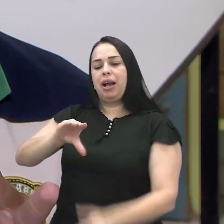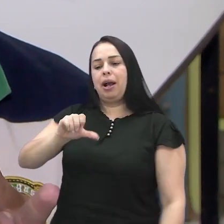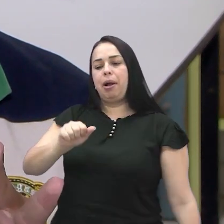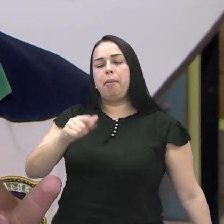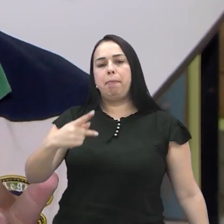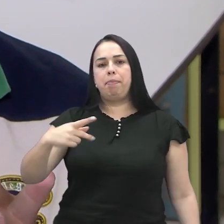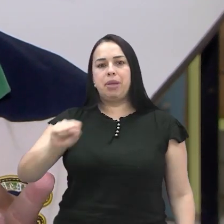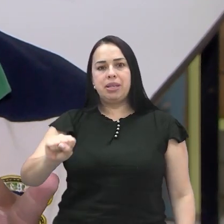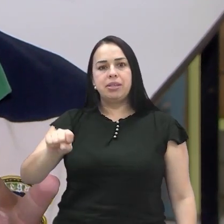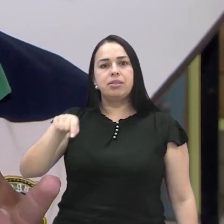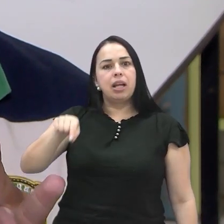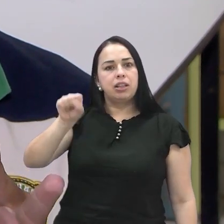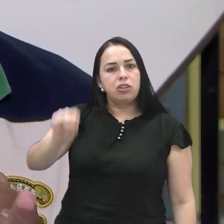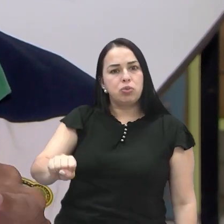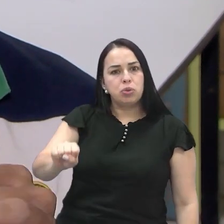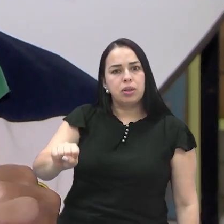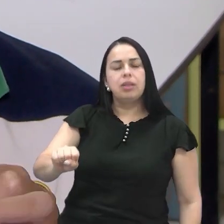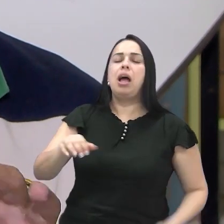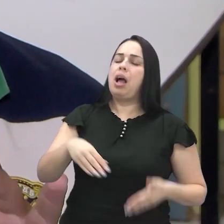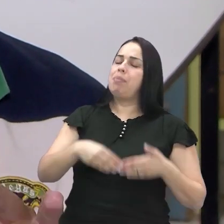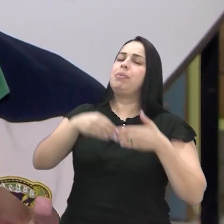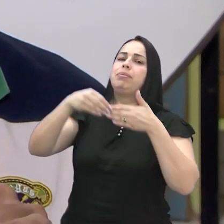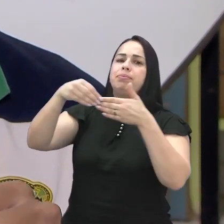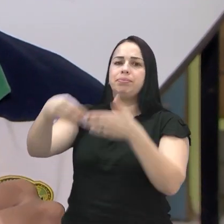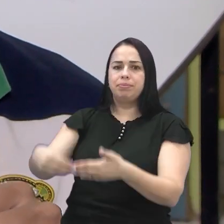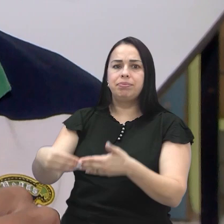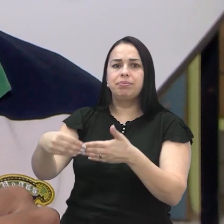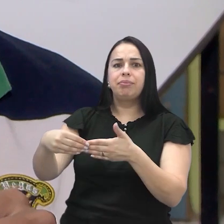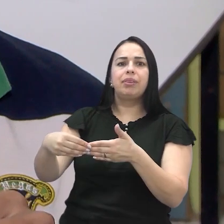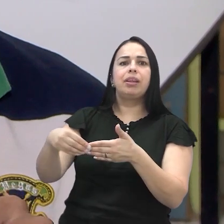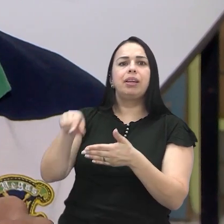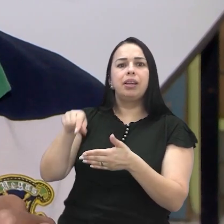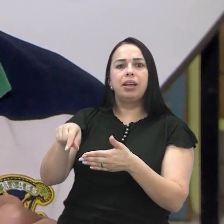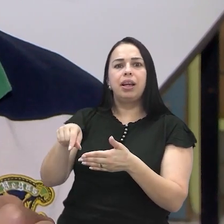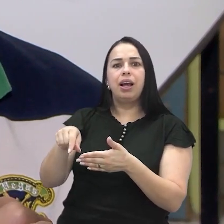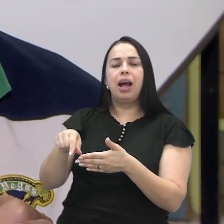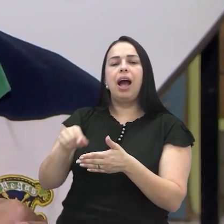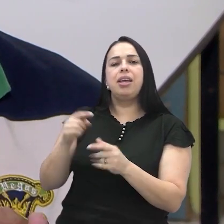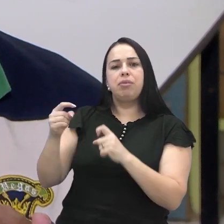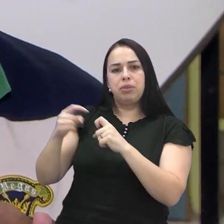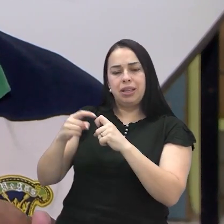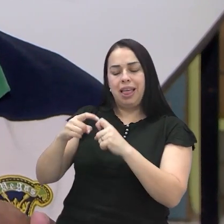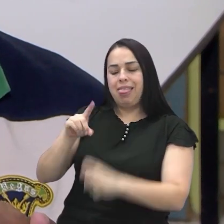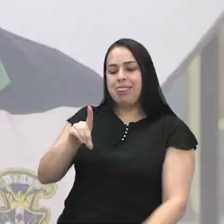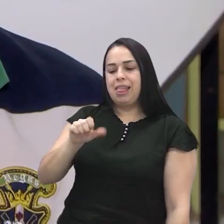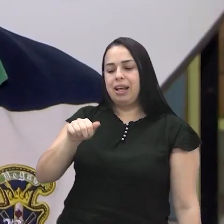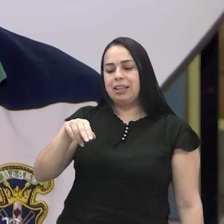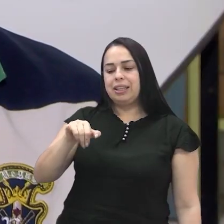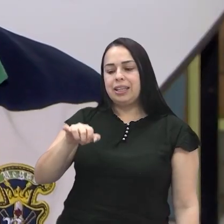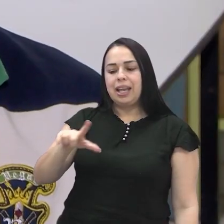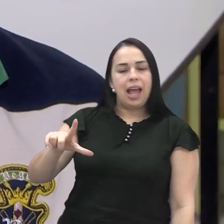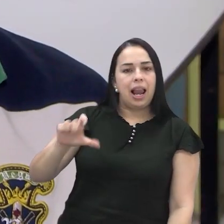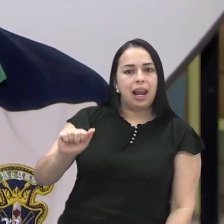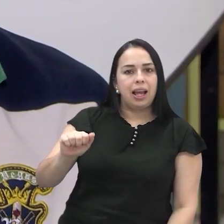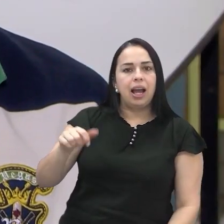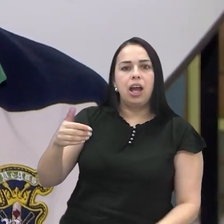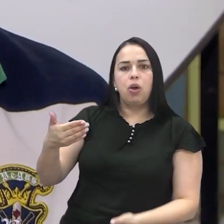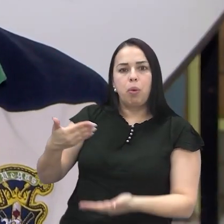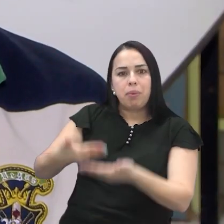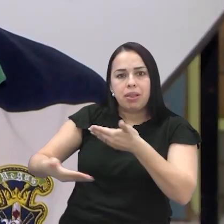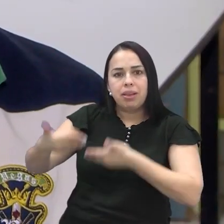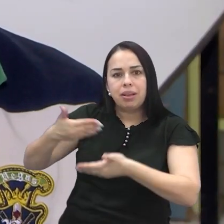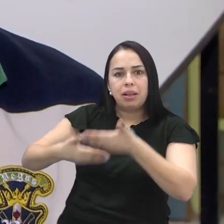CAPS Sul, em 2005, vamos levar lá para o CAPS. Aí levamos para o CAPS, eu passei com a doutora Daniela. Aí os